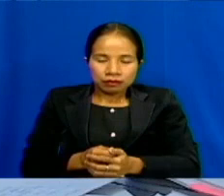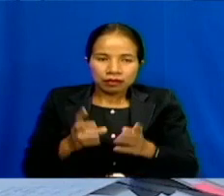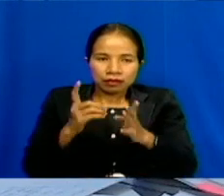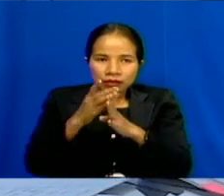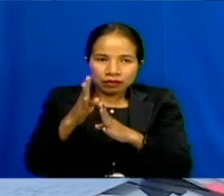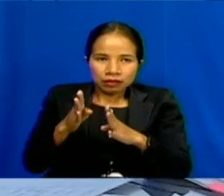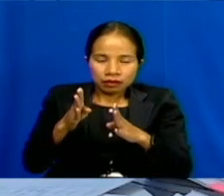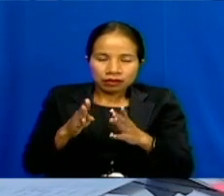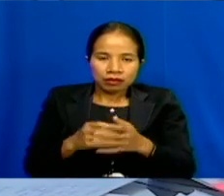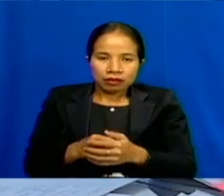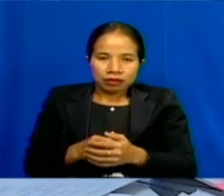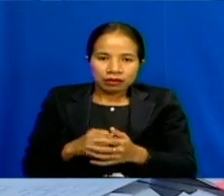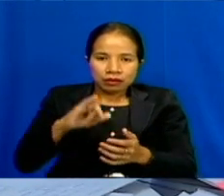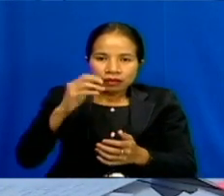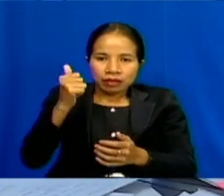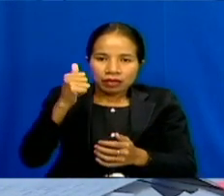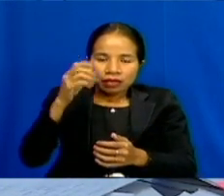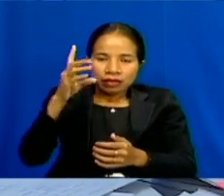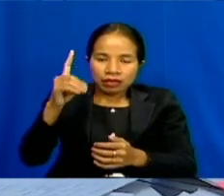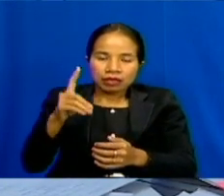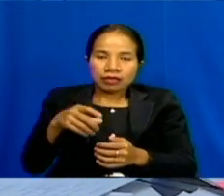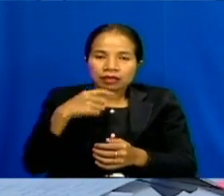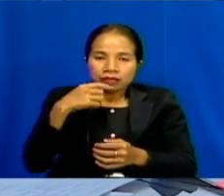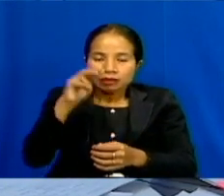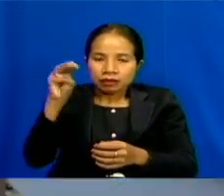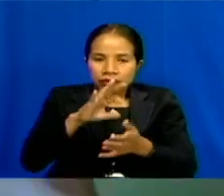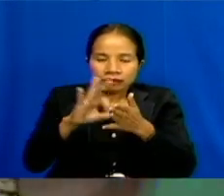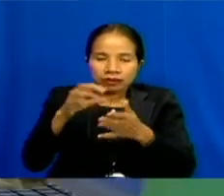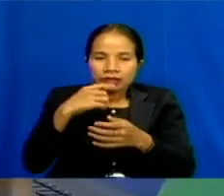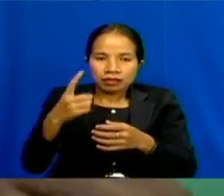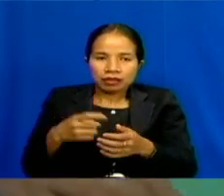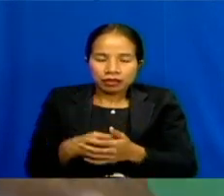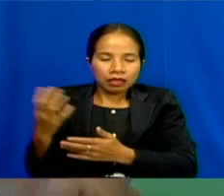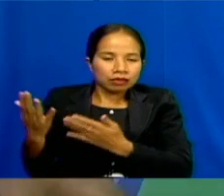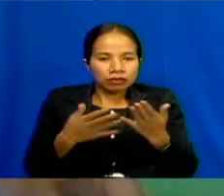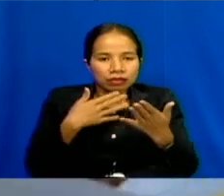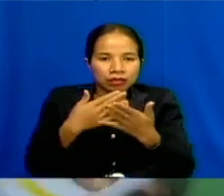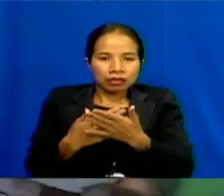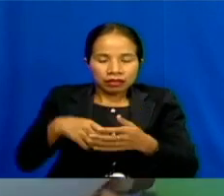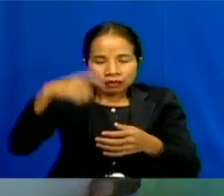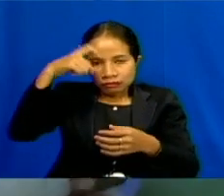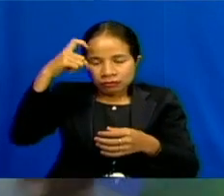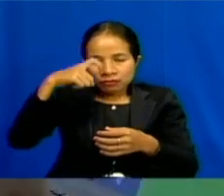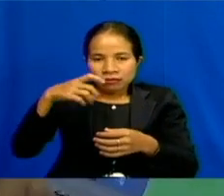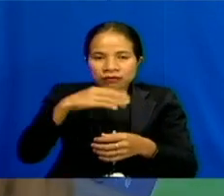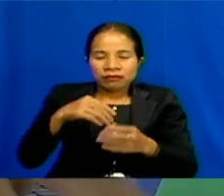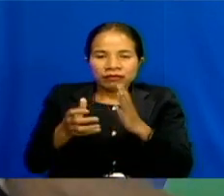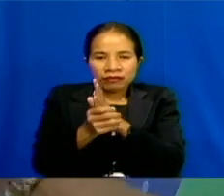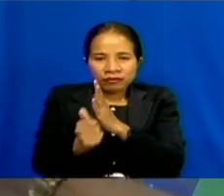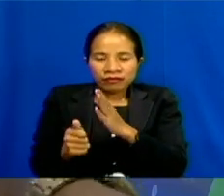Diretor Executivo IADE Filomeno Marcelino Belo, segunda-feira, ne relata a tua leva de acliutan conhecimento na